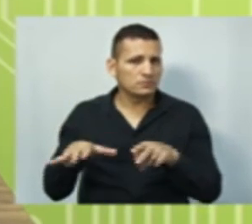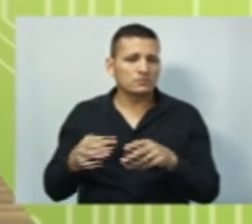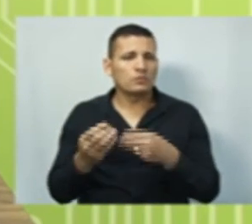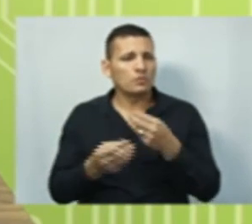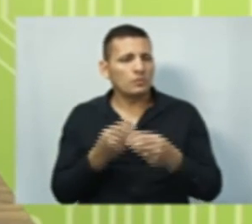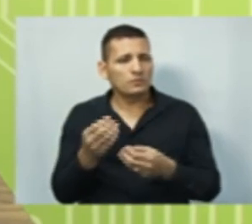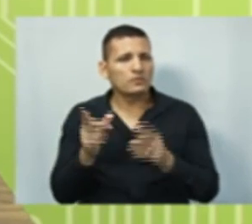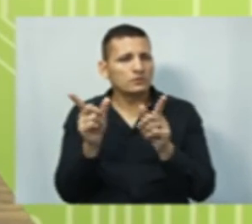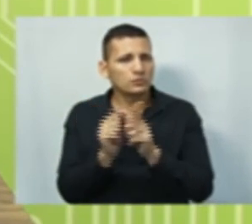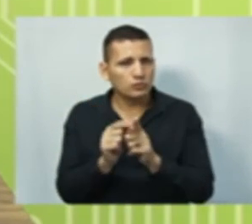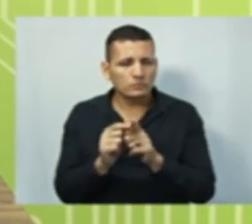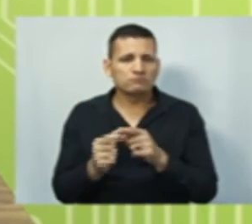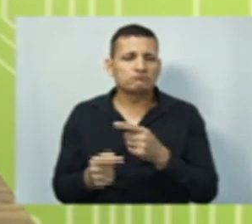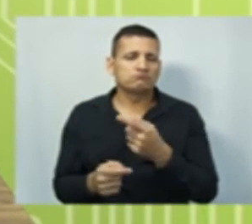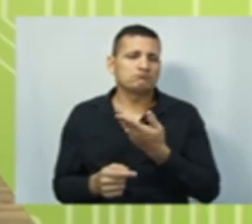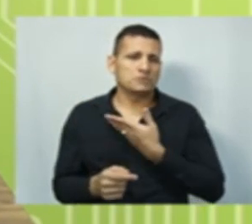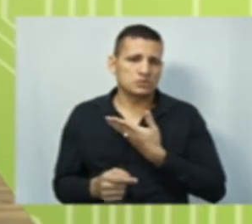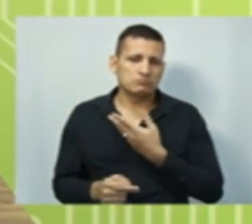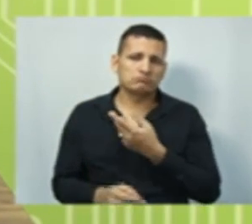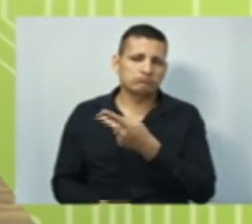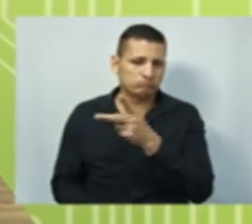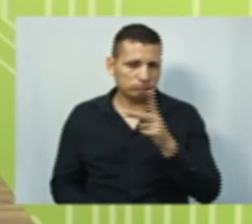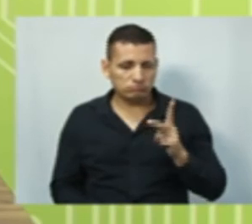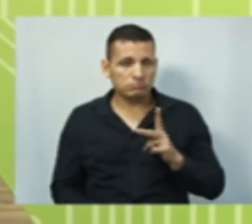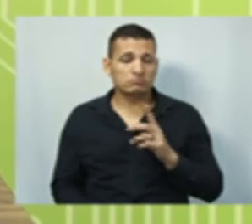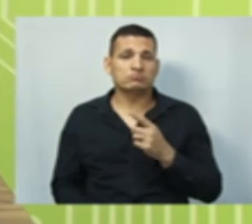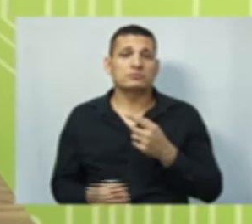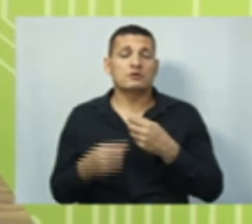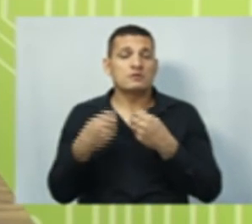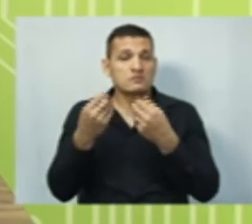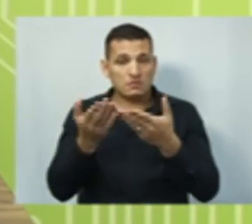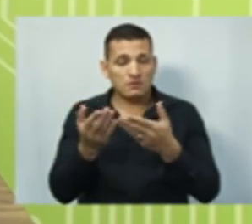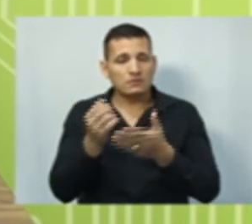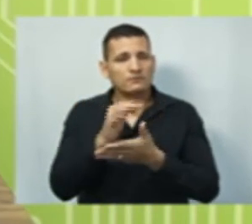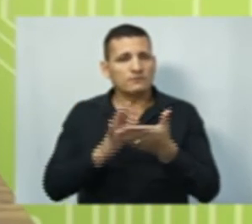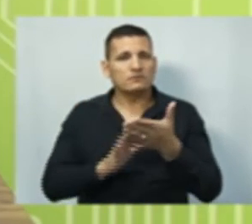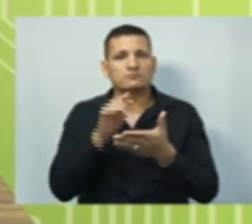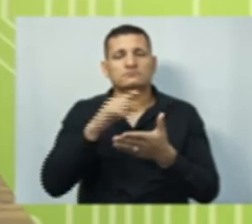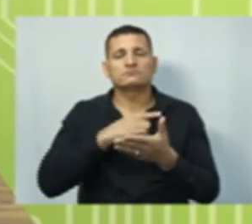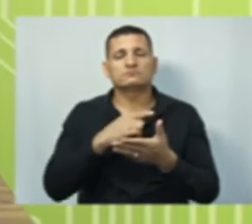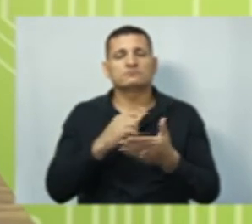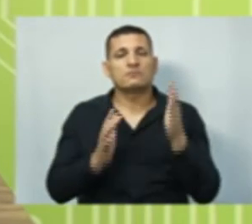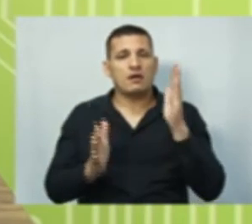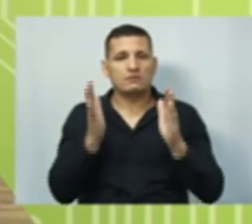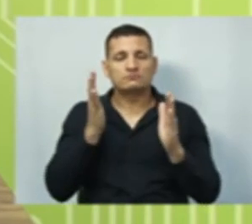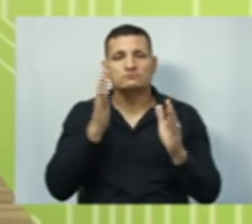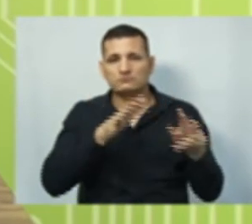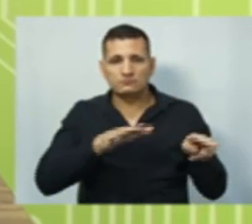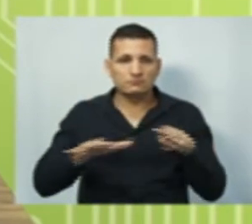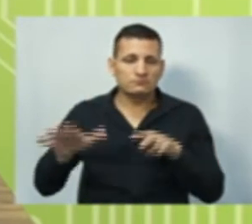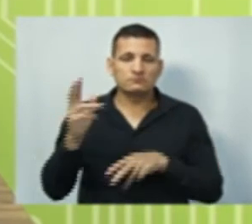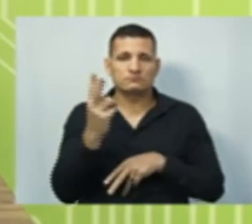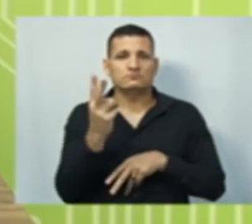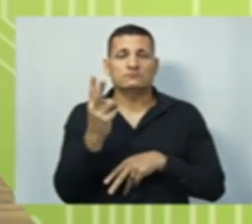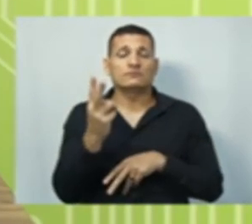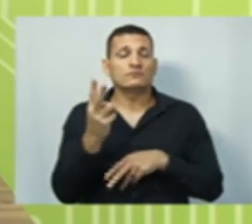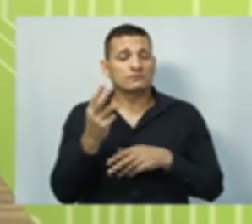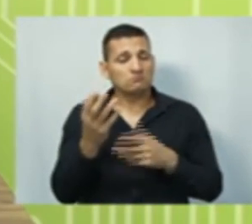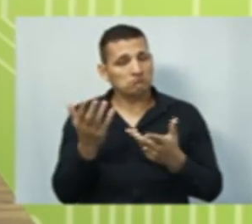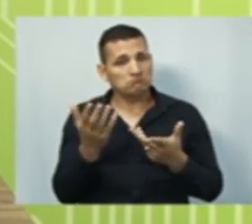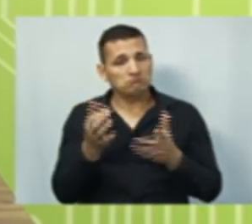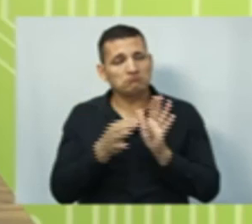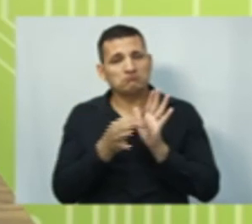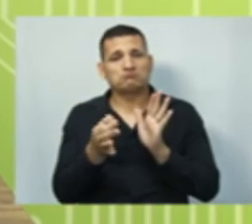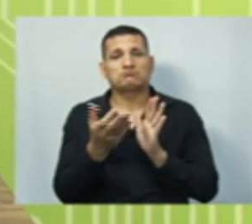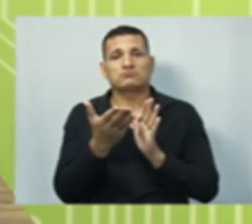o resumo dos seus colegas, porque para entregar essa atividade você tem 2 semanas. Nós sugerimos que você comece agora para ter tempo